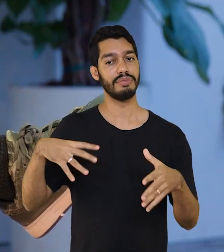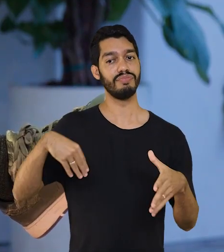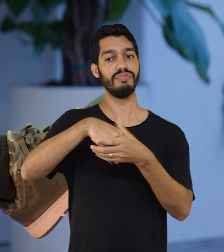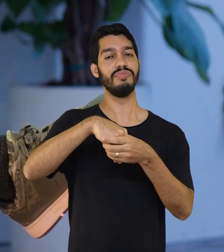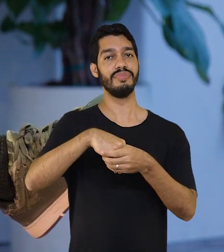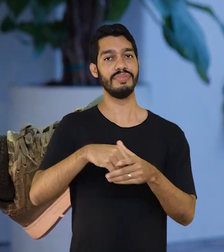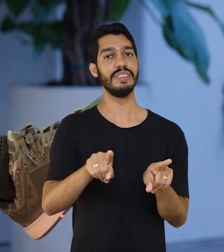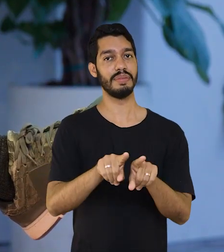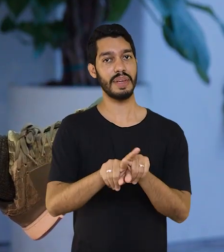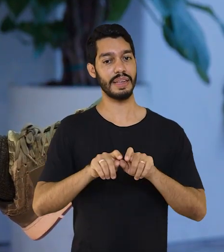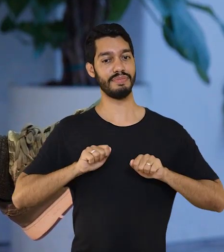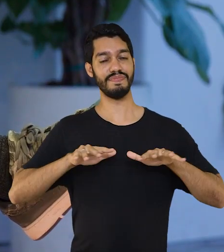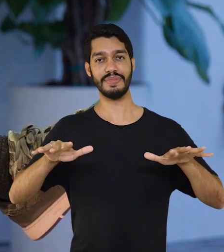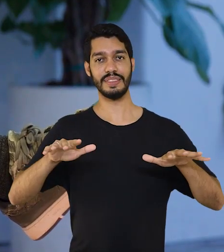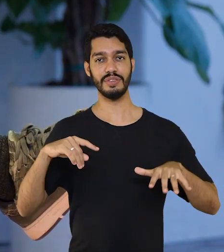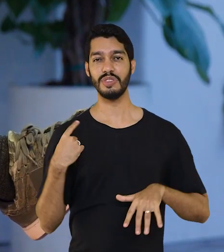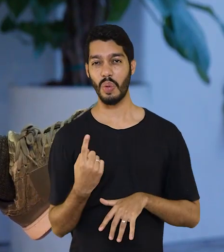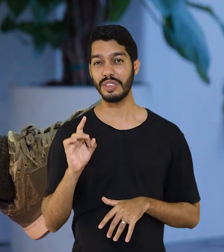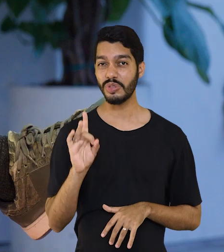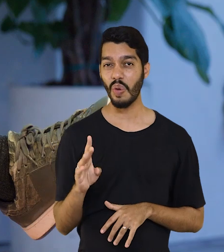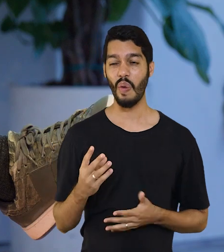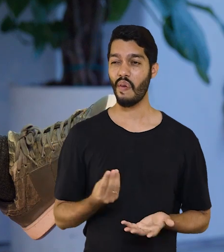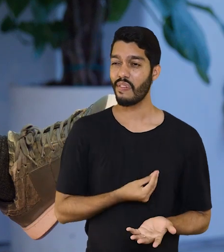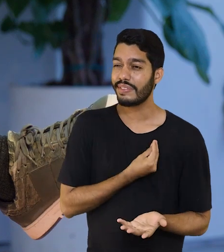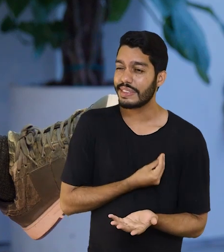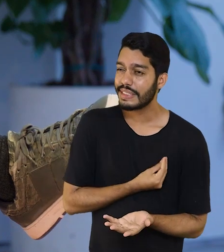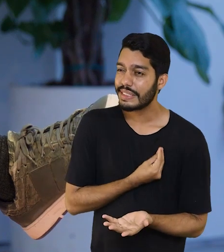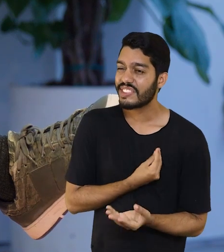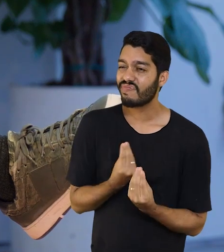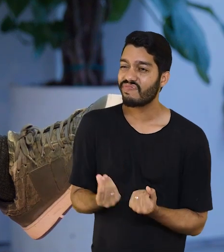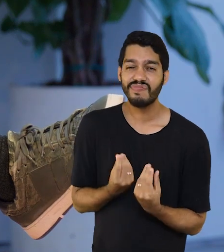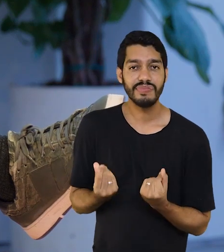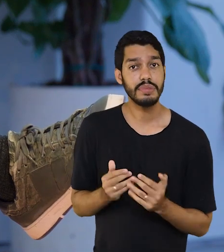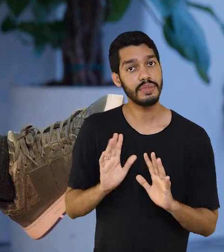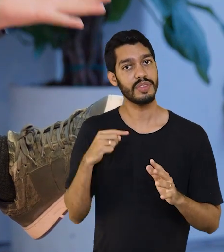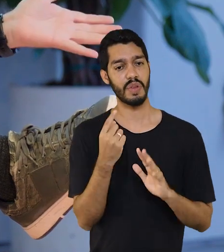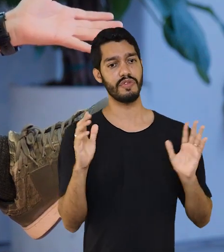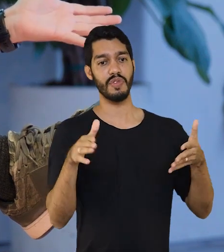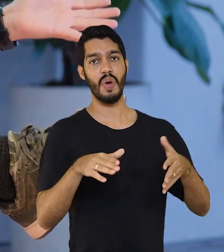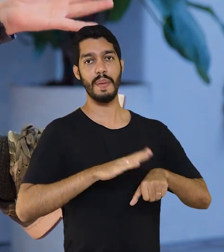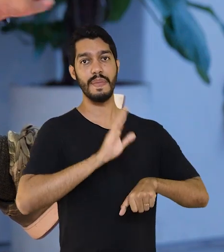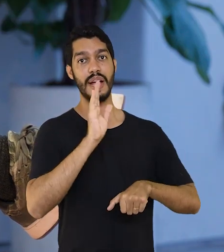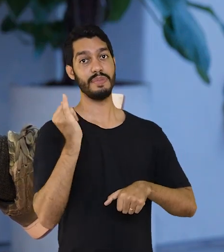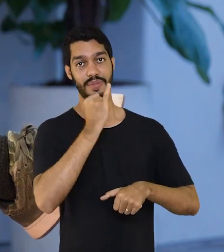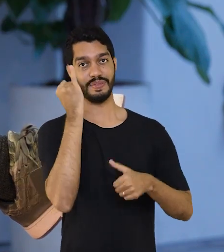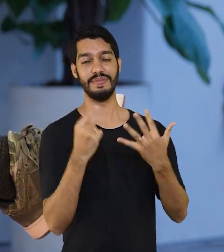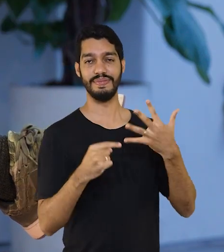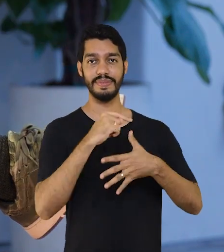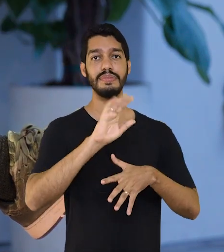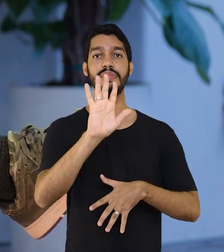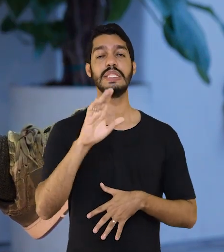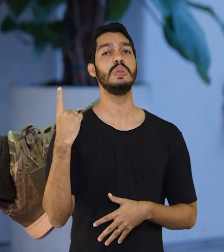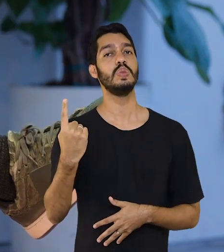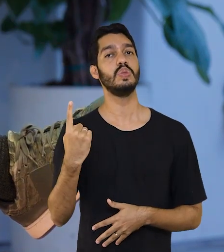esse agregador, né? Então, a gente hoje não está restrito a essas plataformas que a gente analisa. A gente foca nelas porque são as mais importantes. Mas